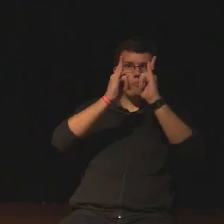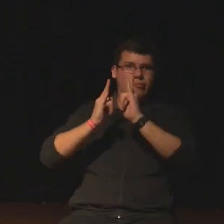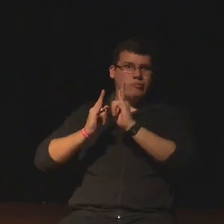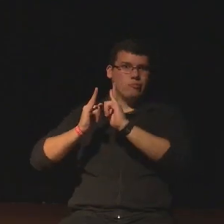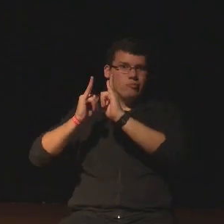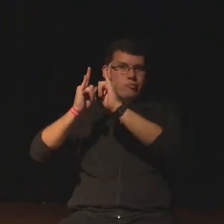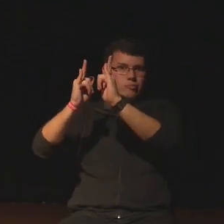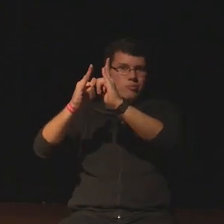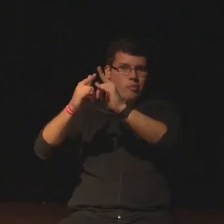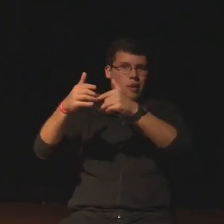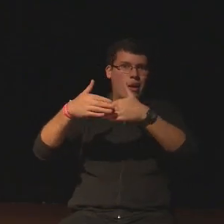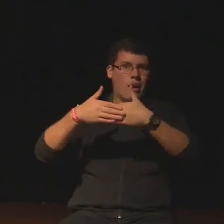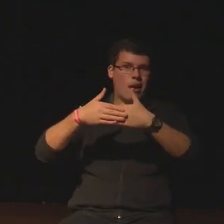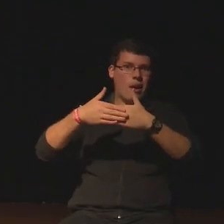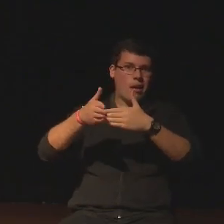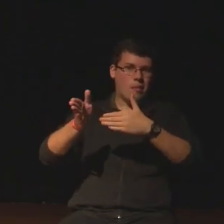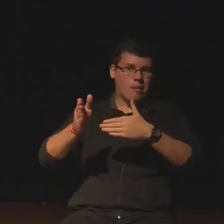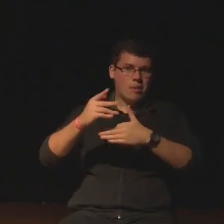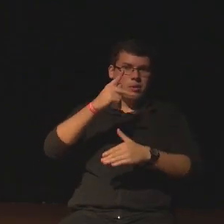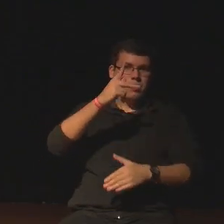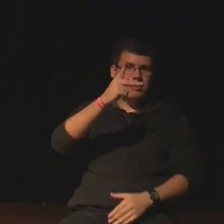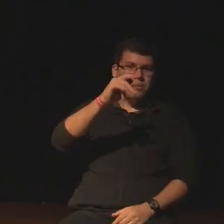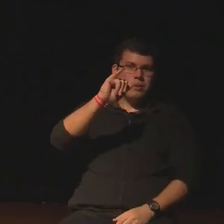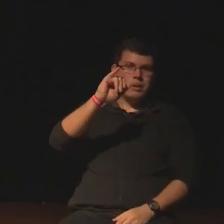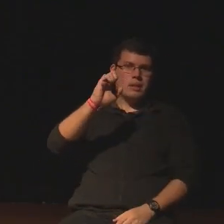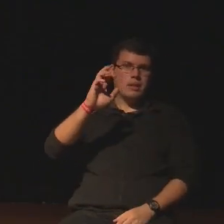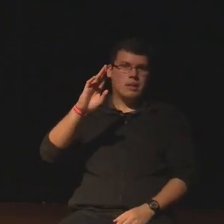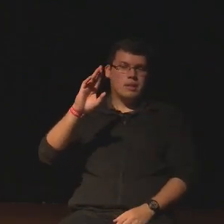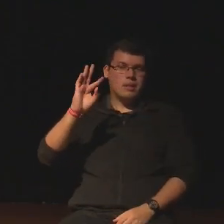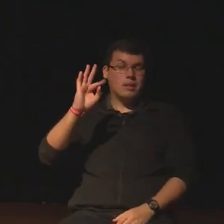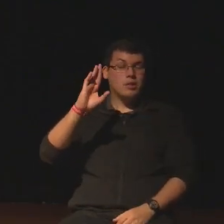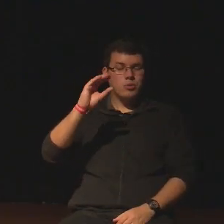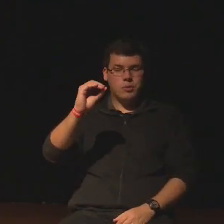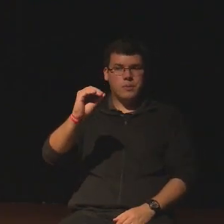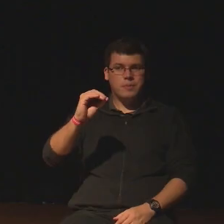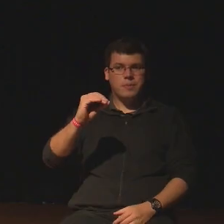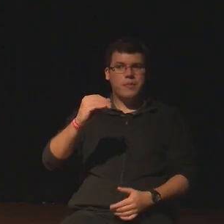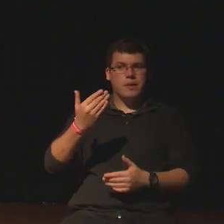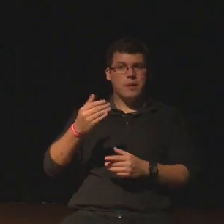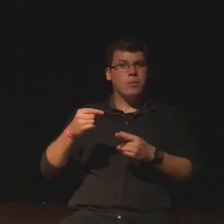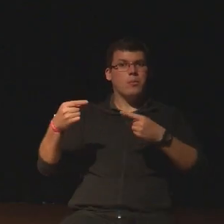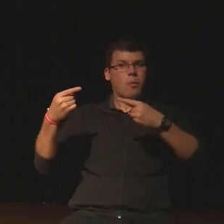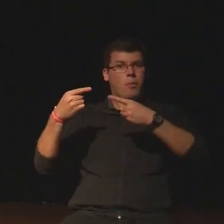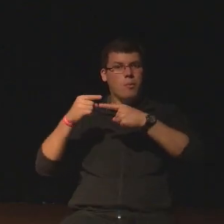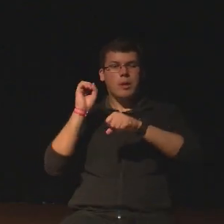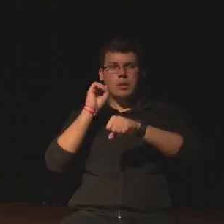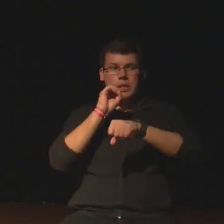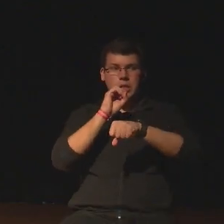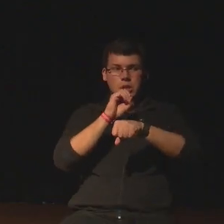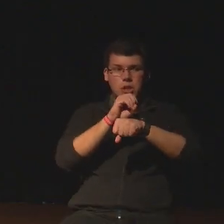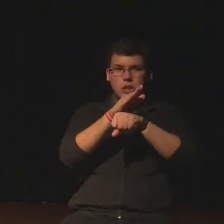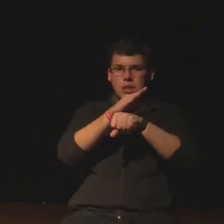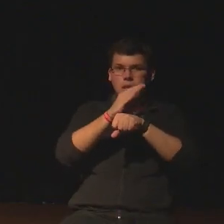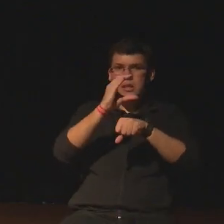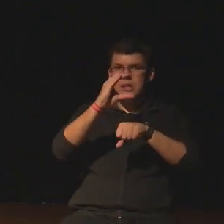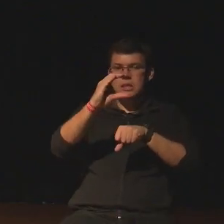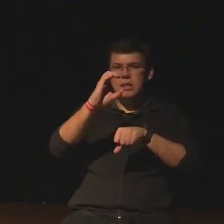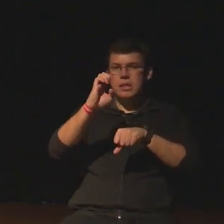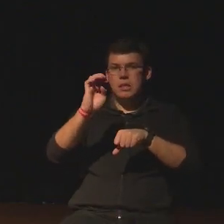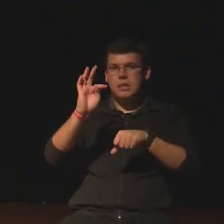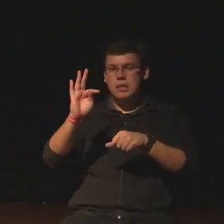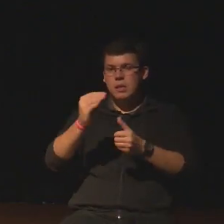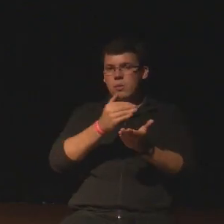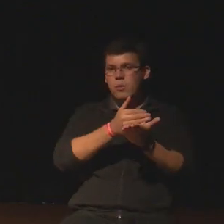Pietro. Então, a sinalização da própria CET era uma recomendação inicial de se manter o